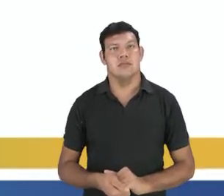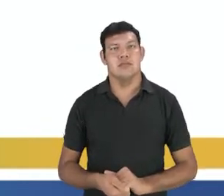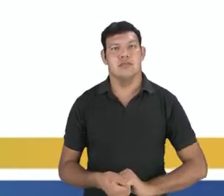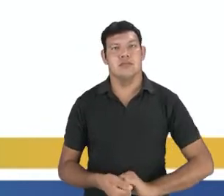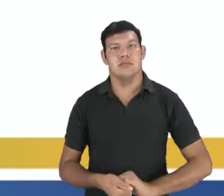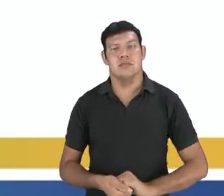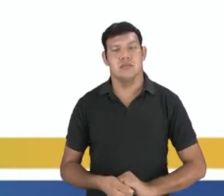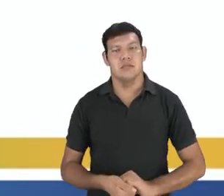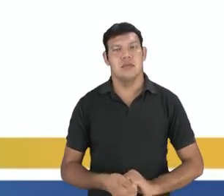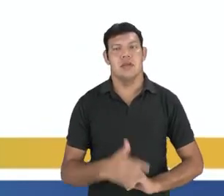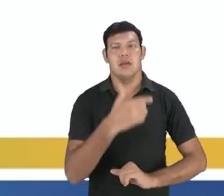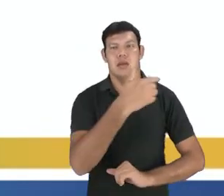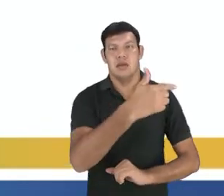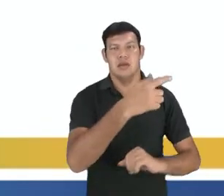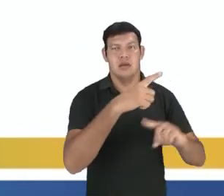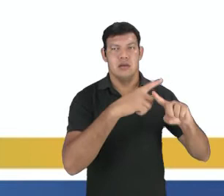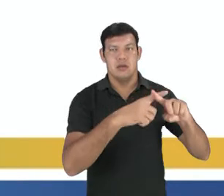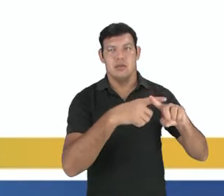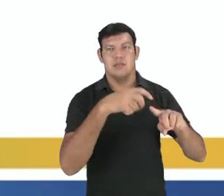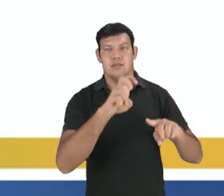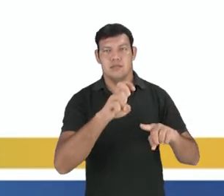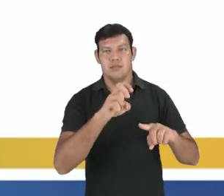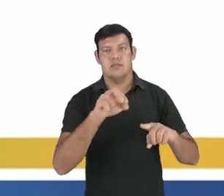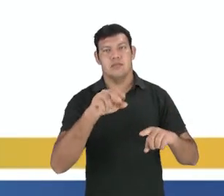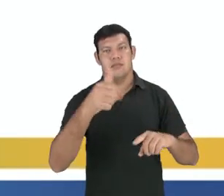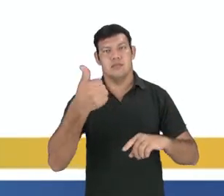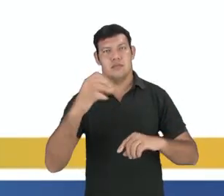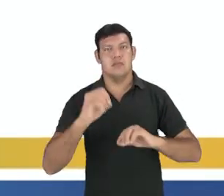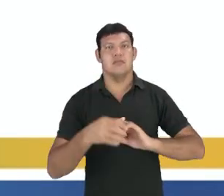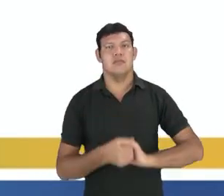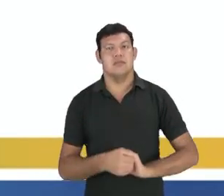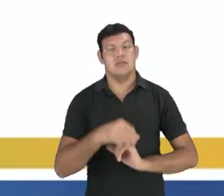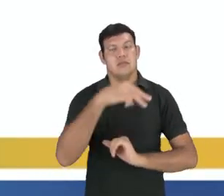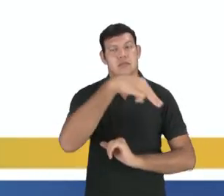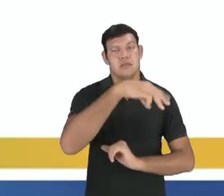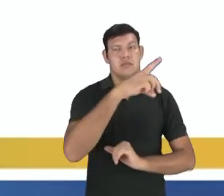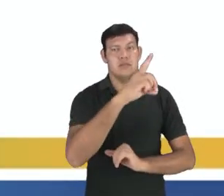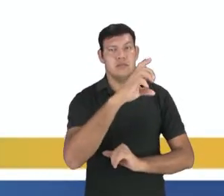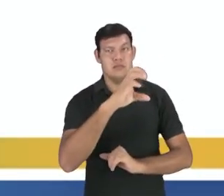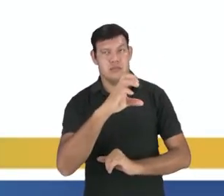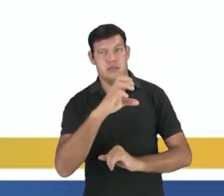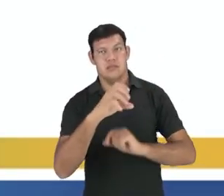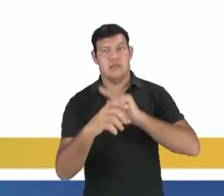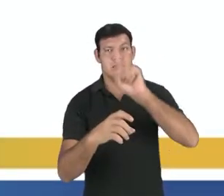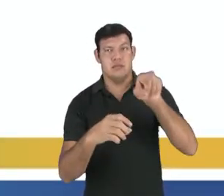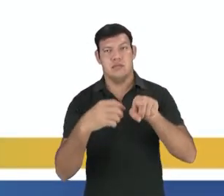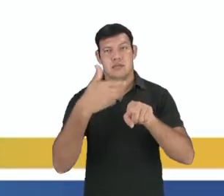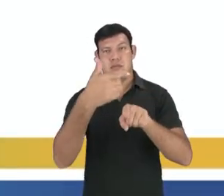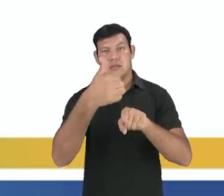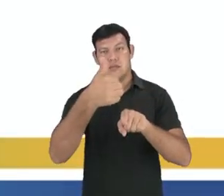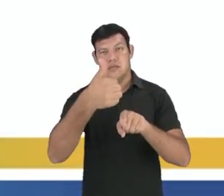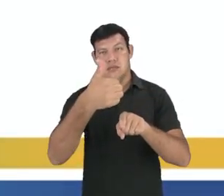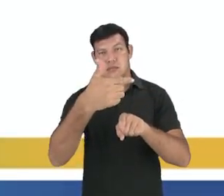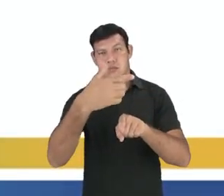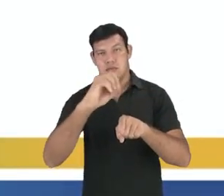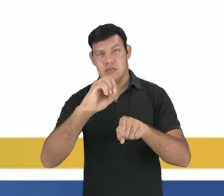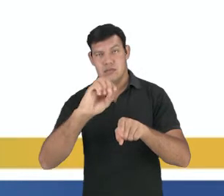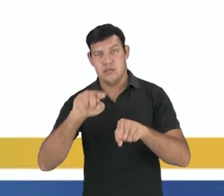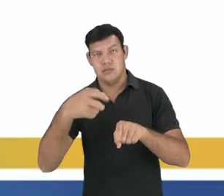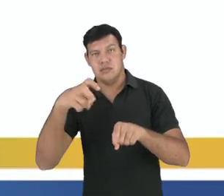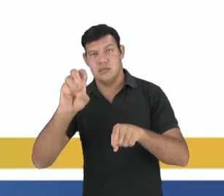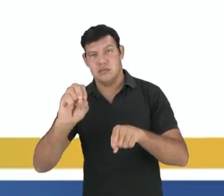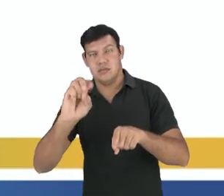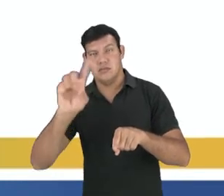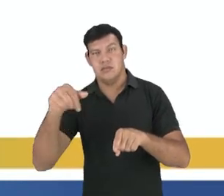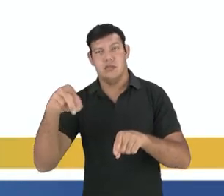mesmo tempo, eu vou multiplicar os dois, encontrei 10, então 10 é o MDC entre 20